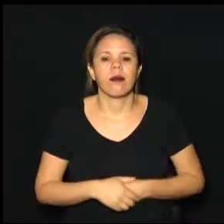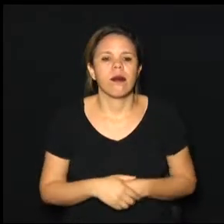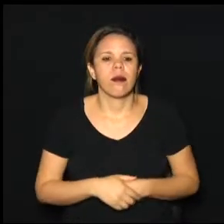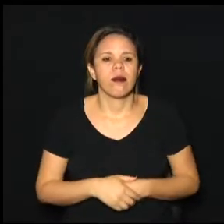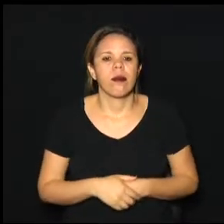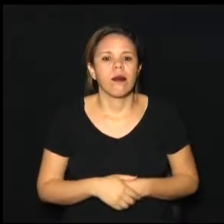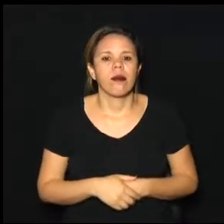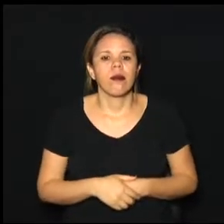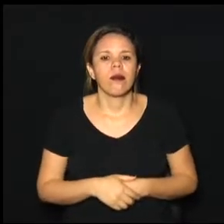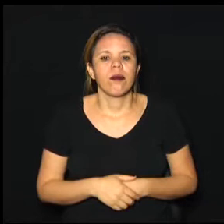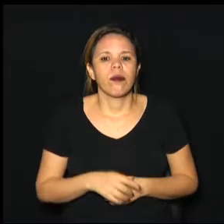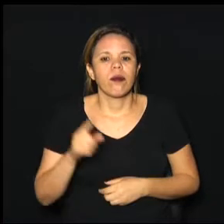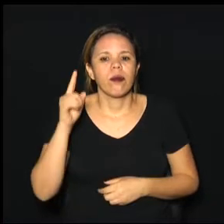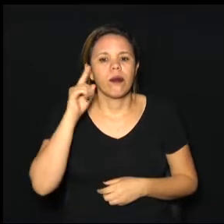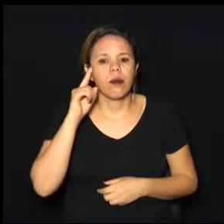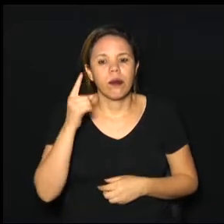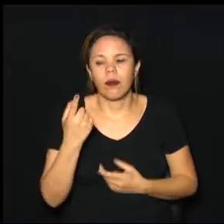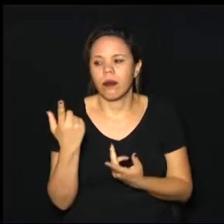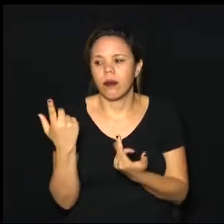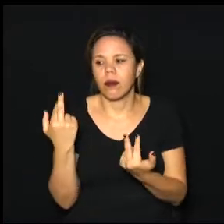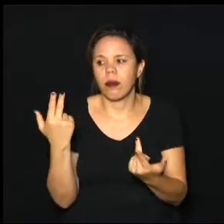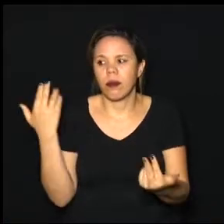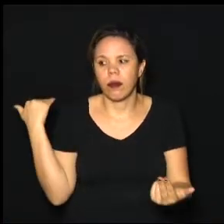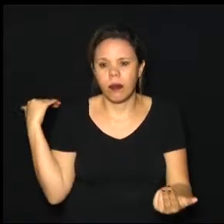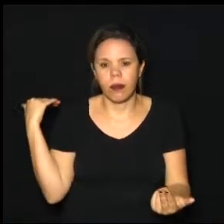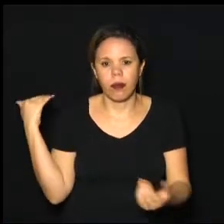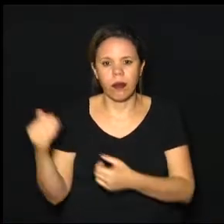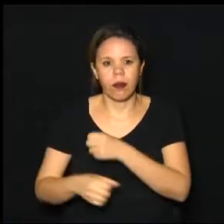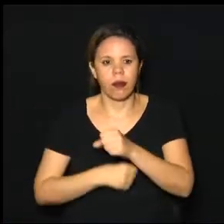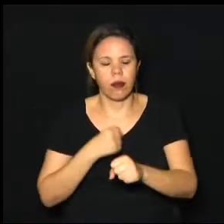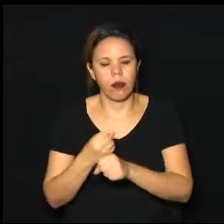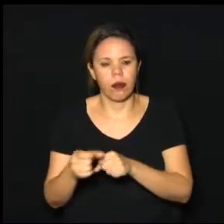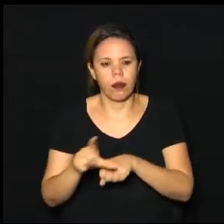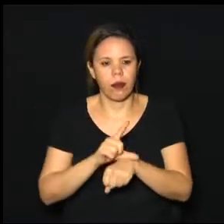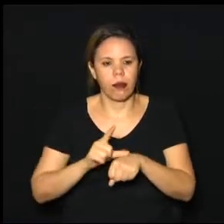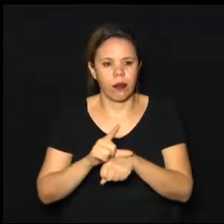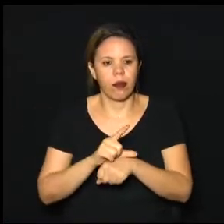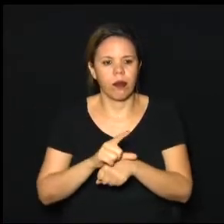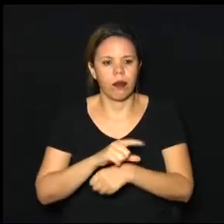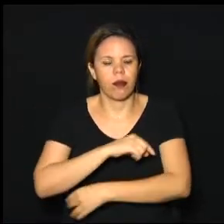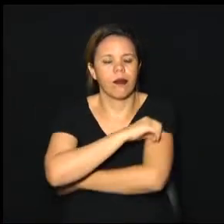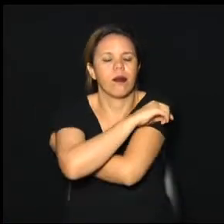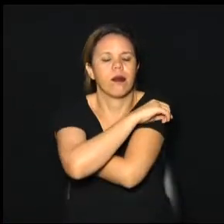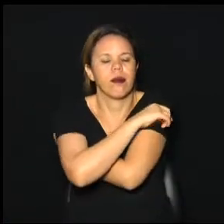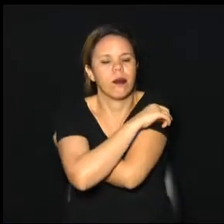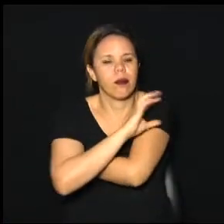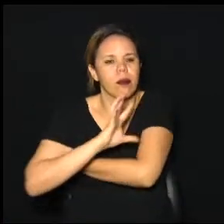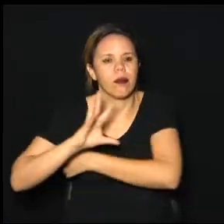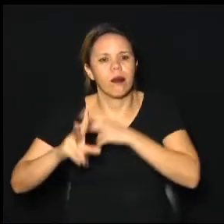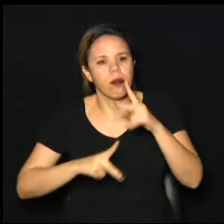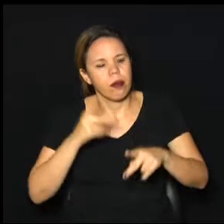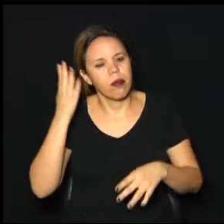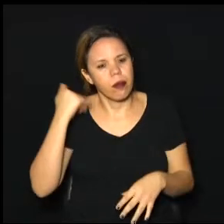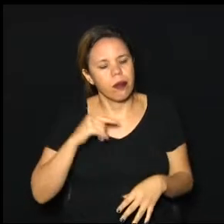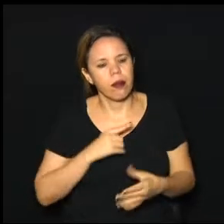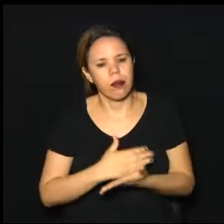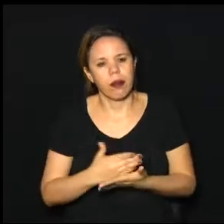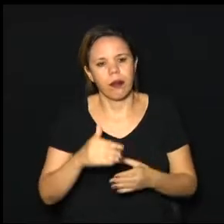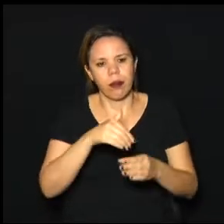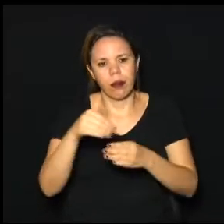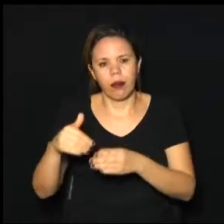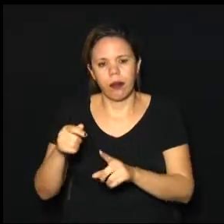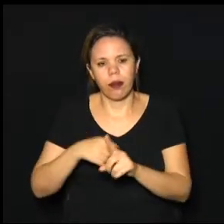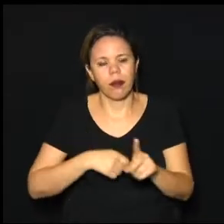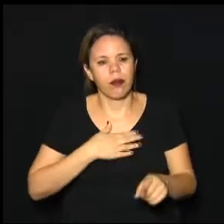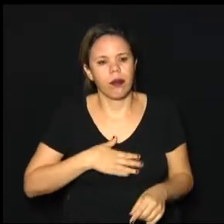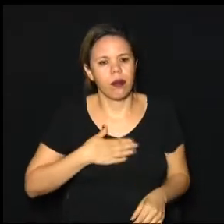datas que eram estabelecidas pela legislação, não é? Todo mundo sabe que as eleições começariam em